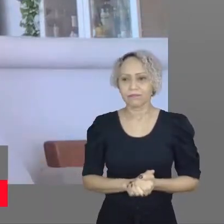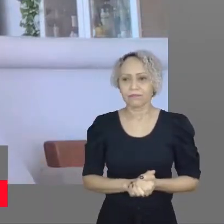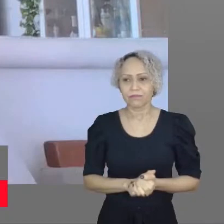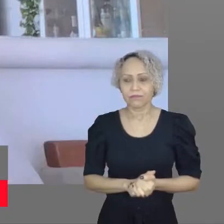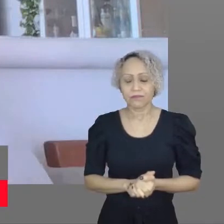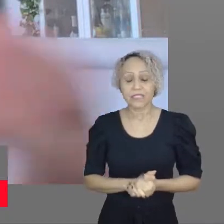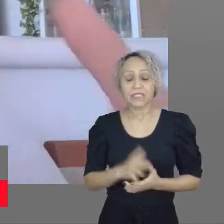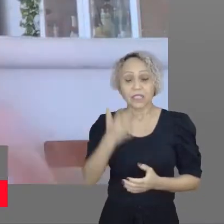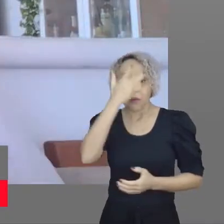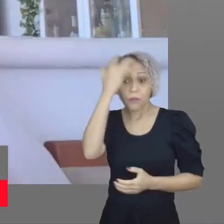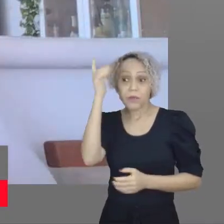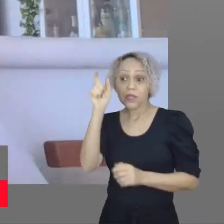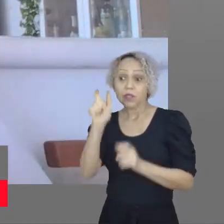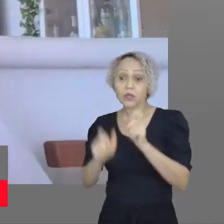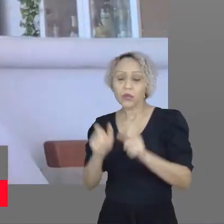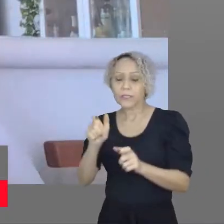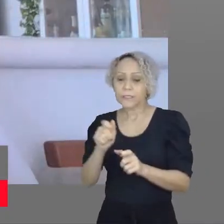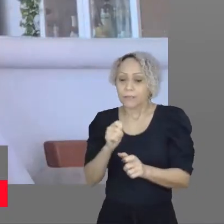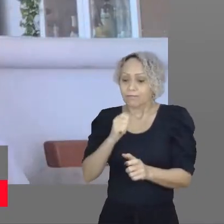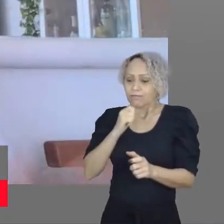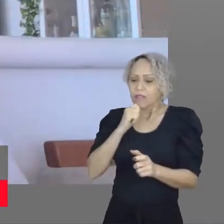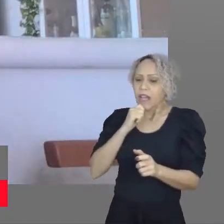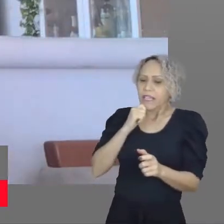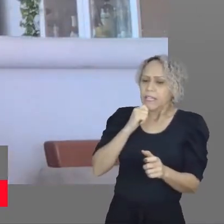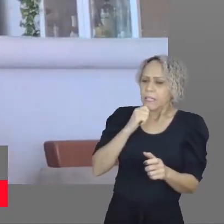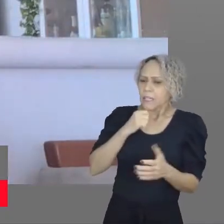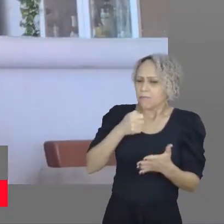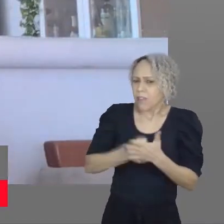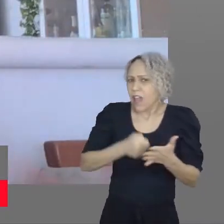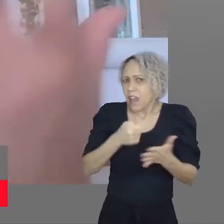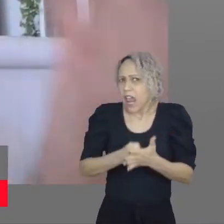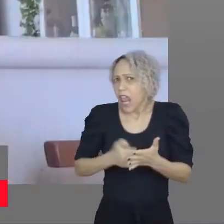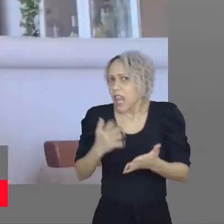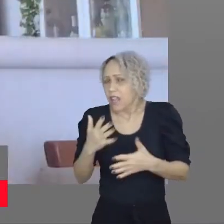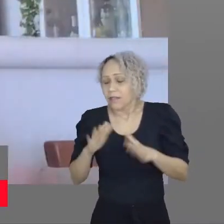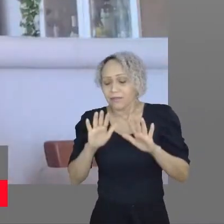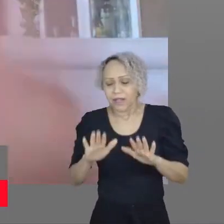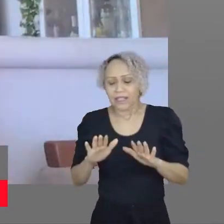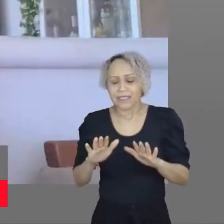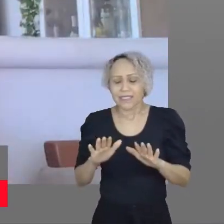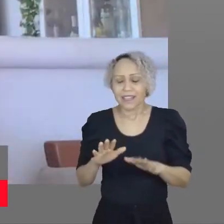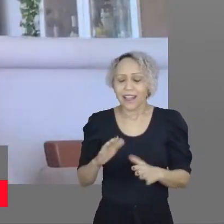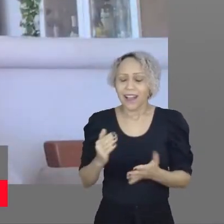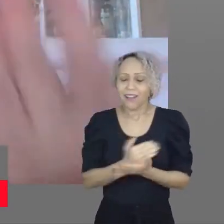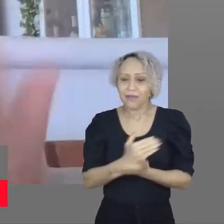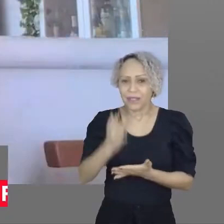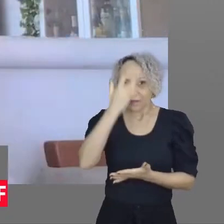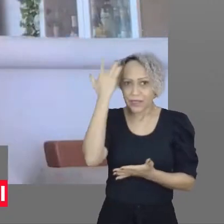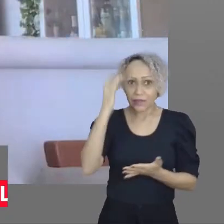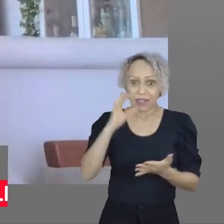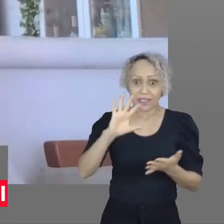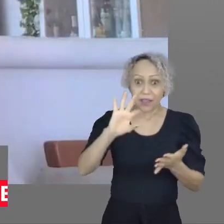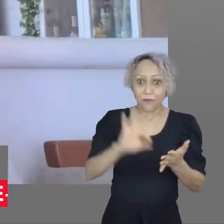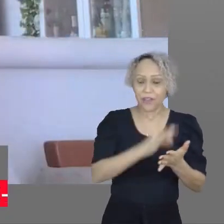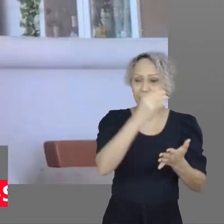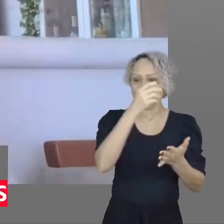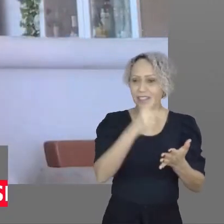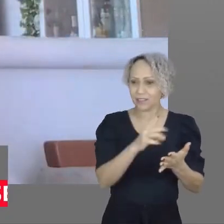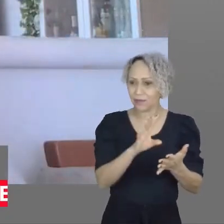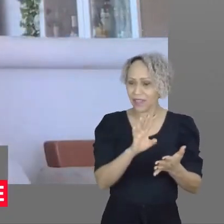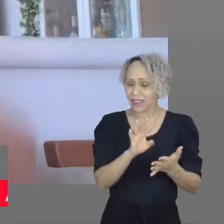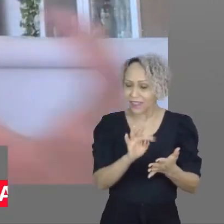que procuram, como é que a gente entra no PT, a gente filia e tem muita gente que pensa, e agora? O que é que faz? Vem para a